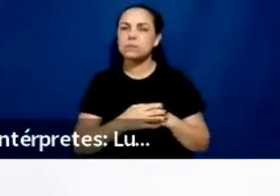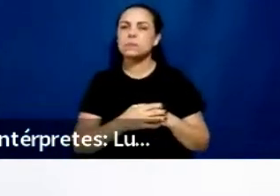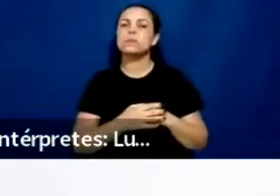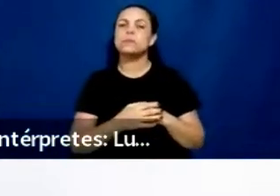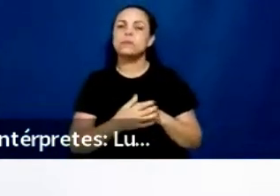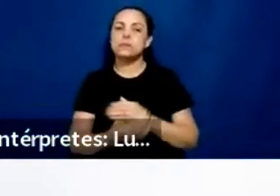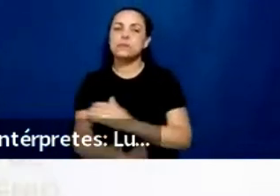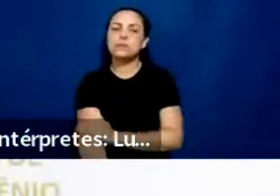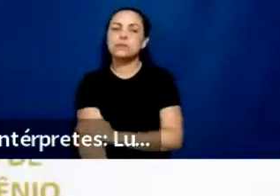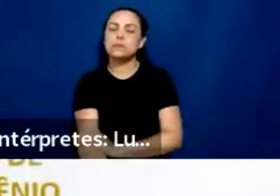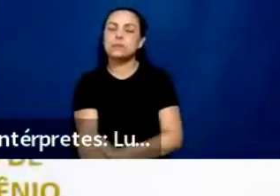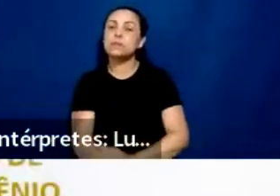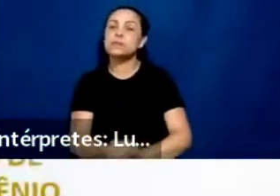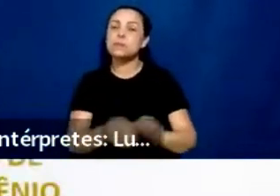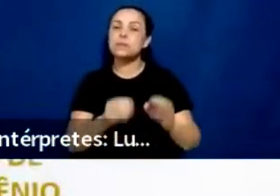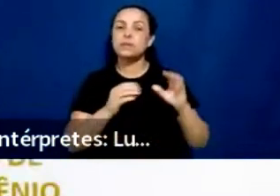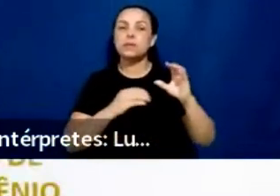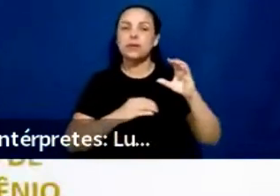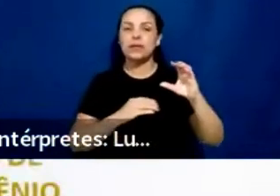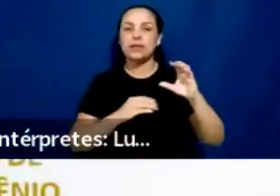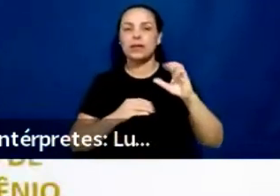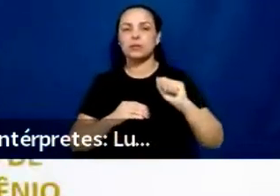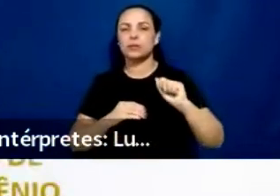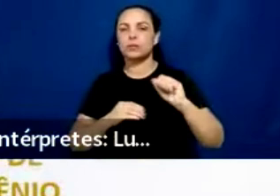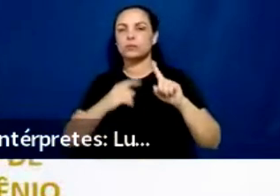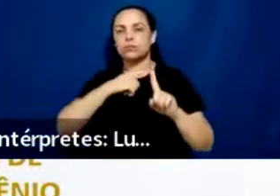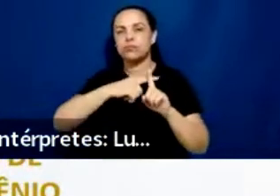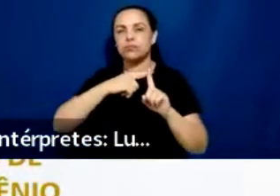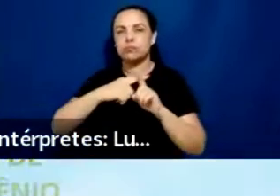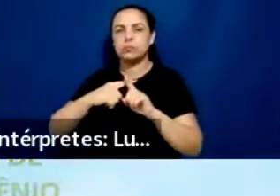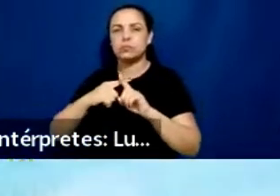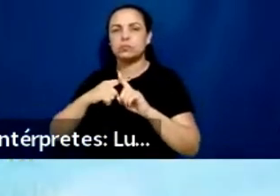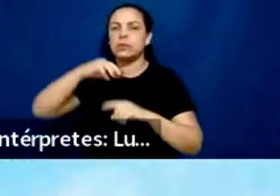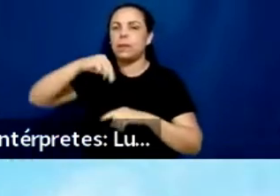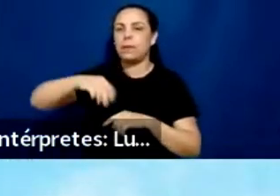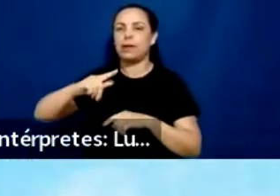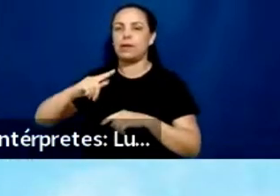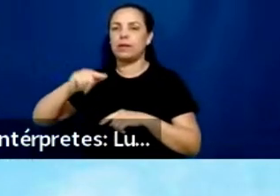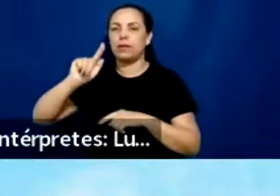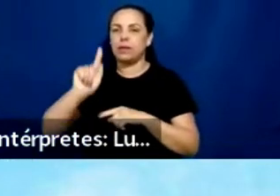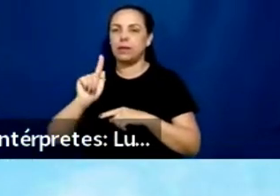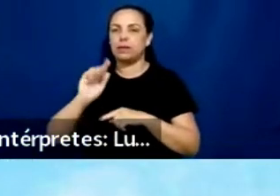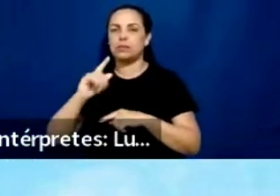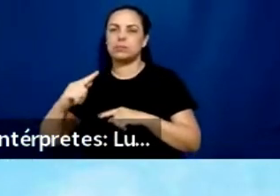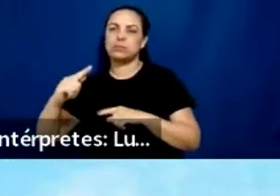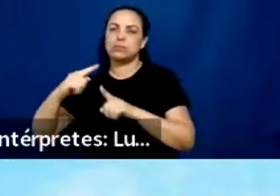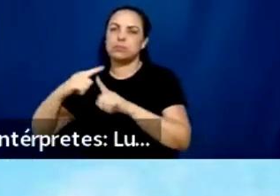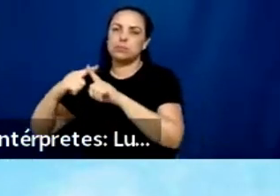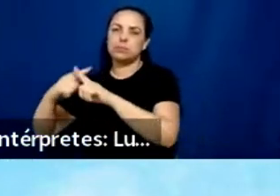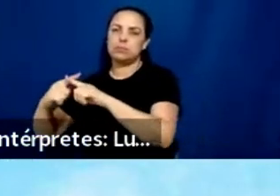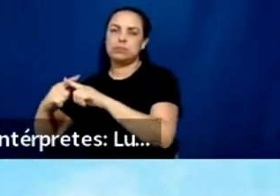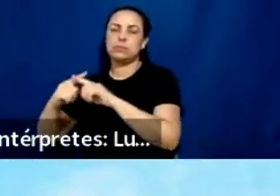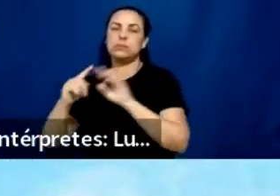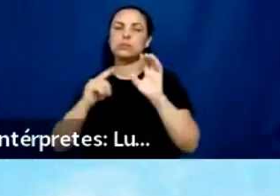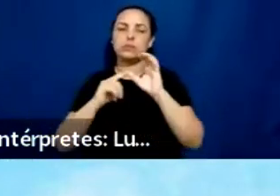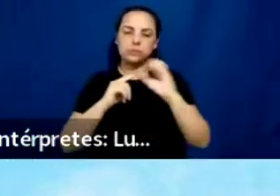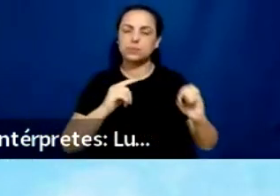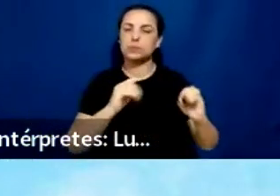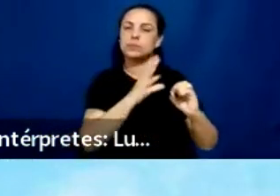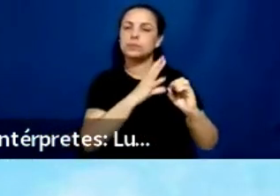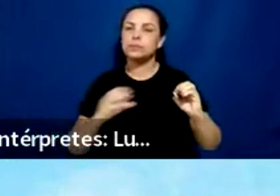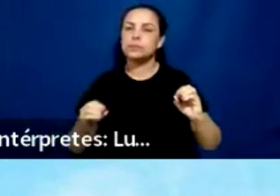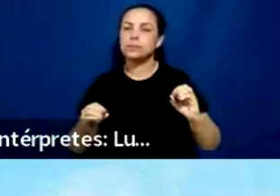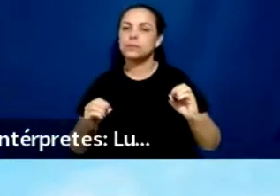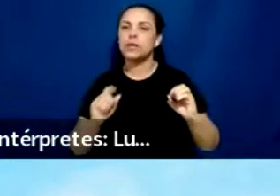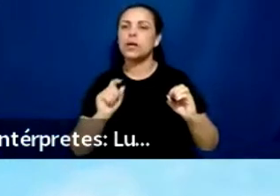que ficou ali, os íons de hidrogênio, tá? Então, o que vai acontecer com esses íons de hidrogênio? Dentro do nosso organismo, ele